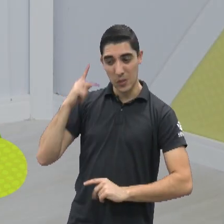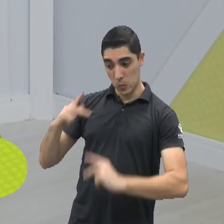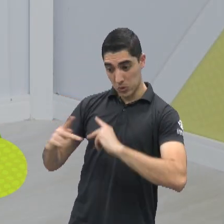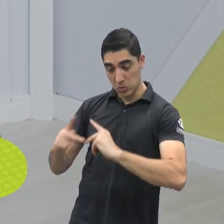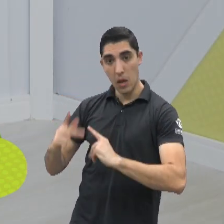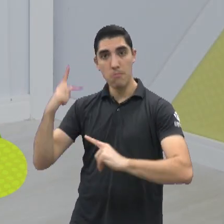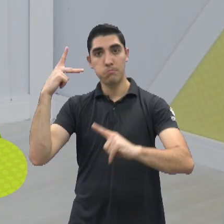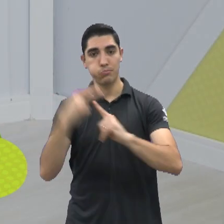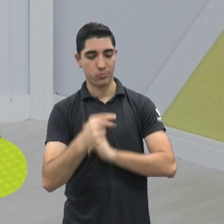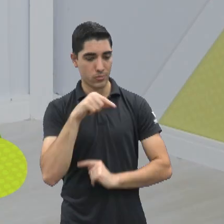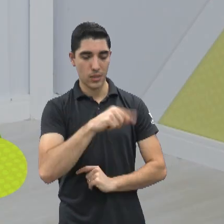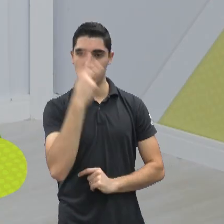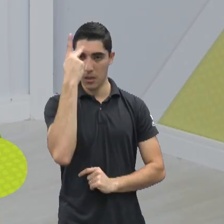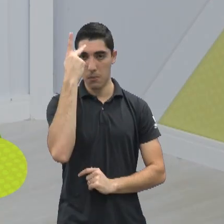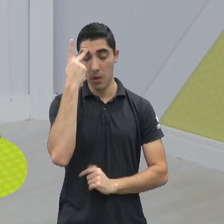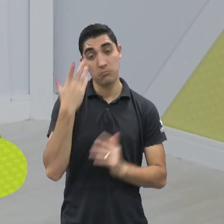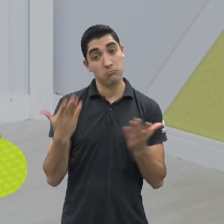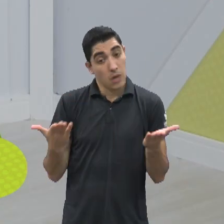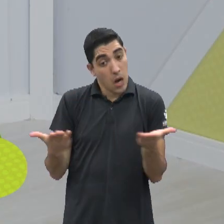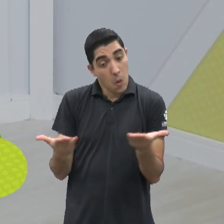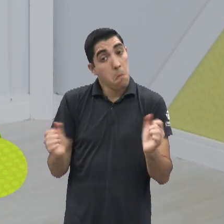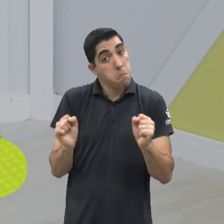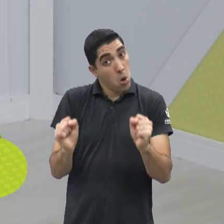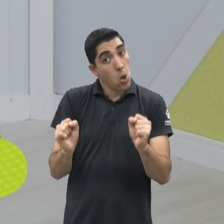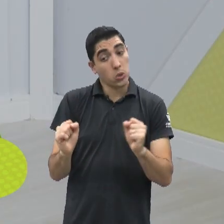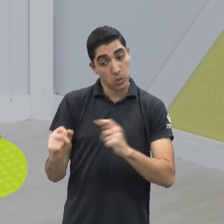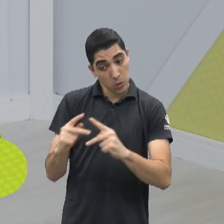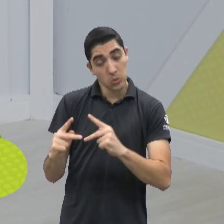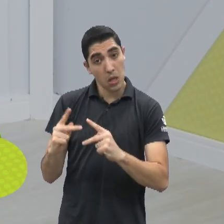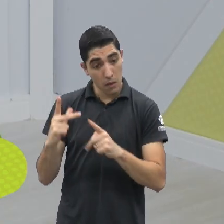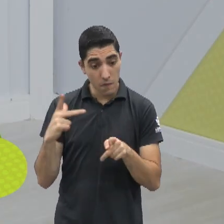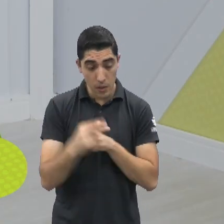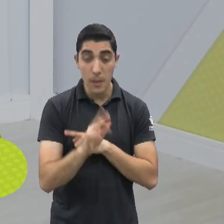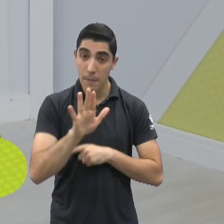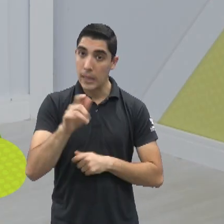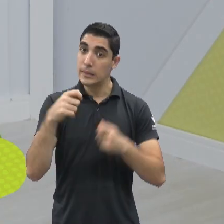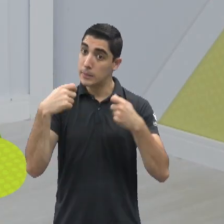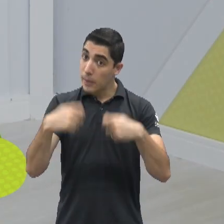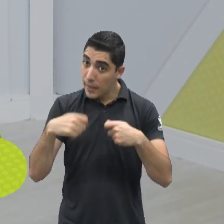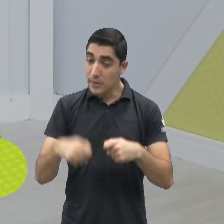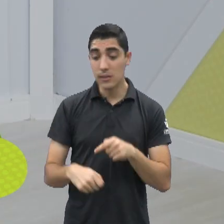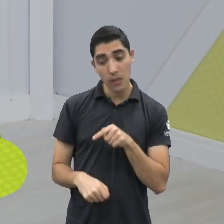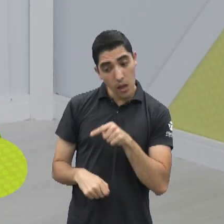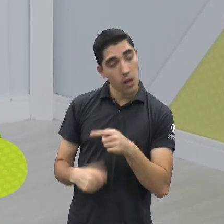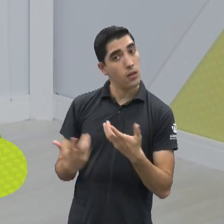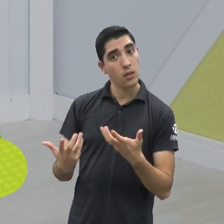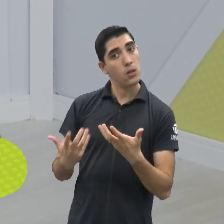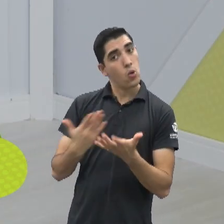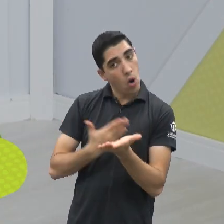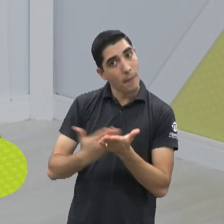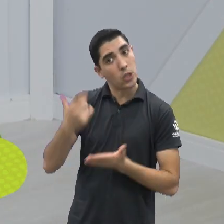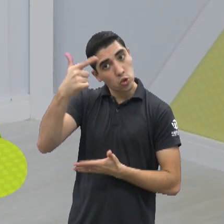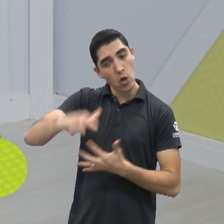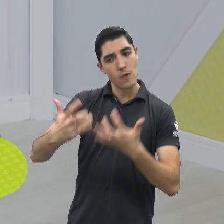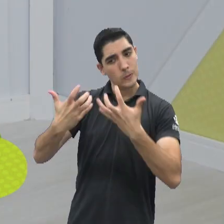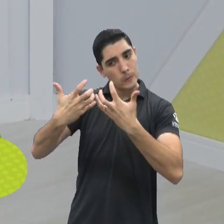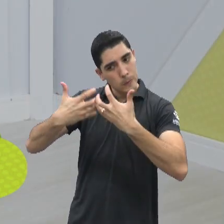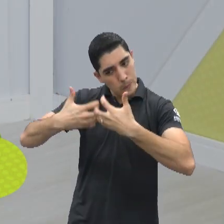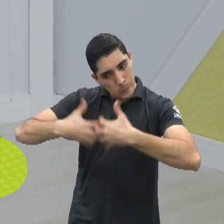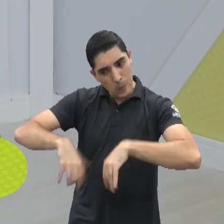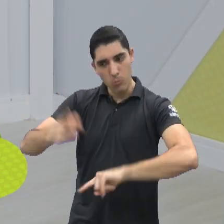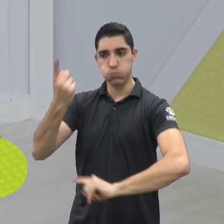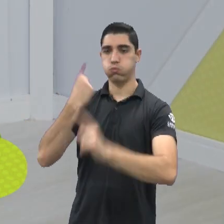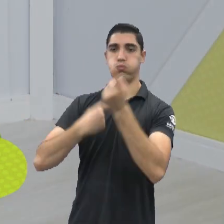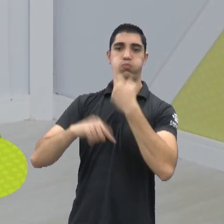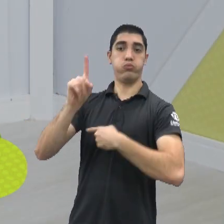Então, pode ser que o São José vença, mas precisa alguma coisa encaixar aí para o São José voltar ao que estava